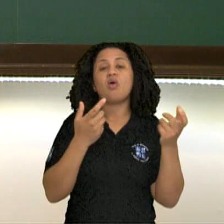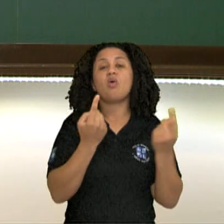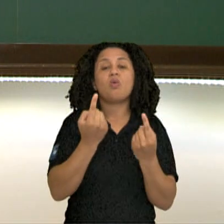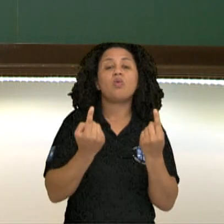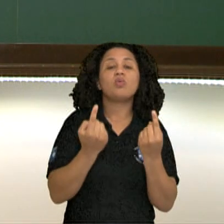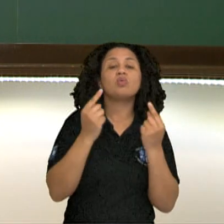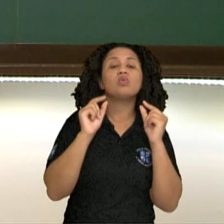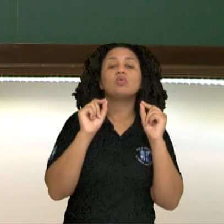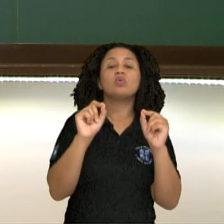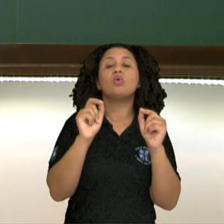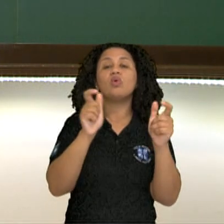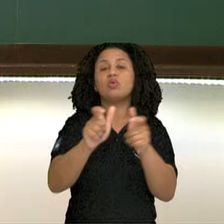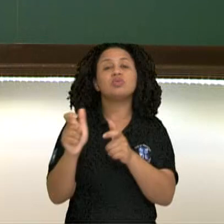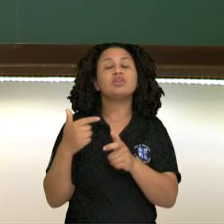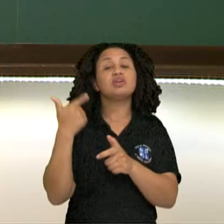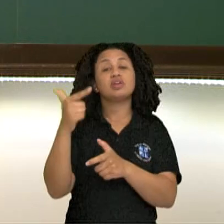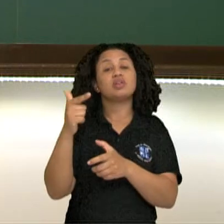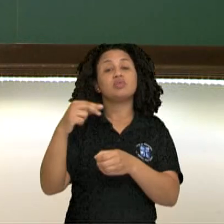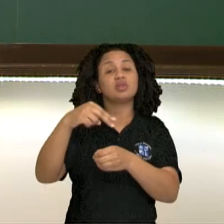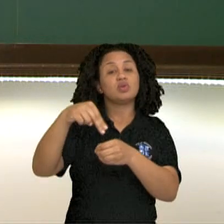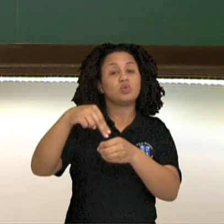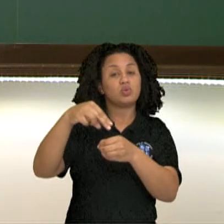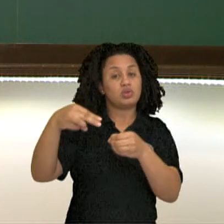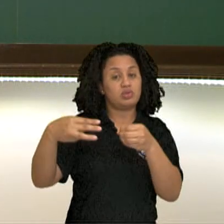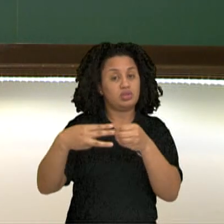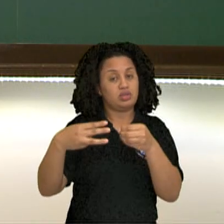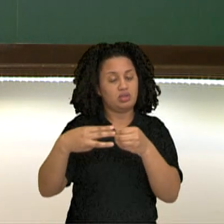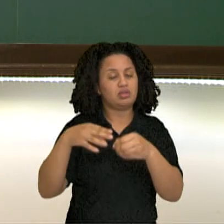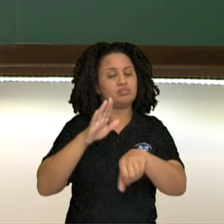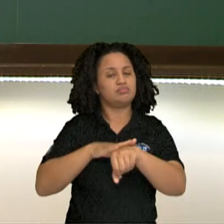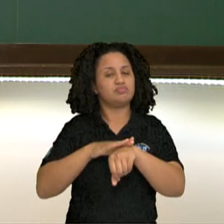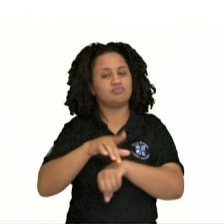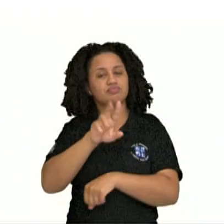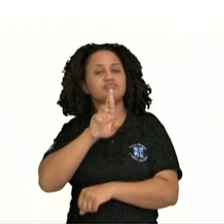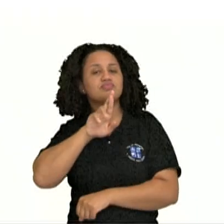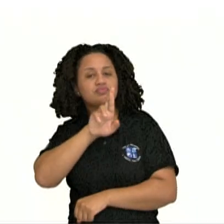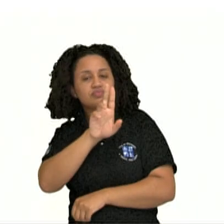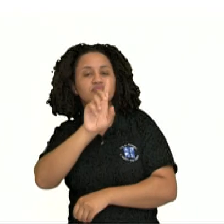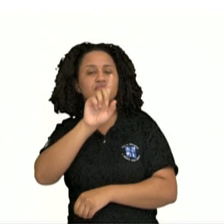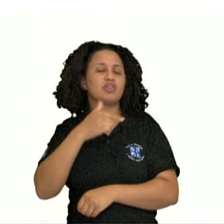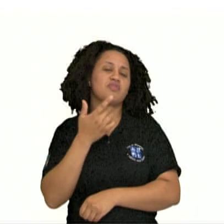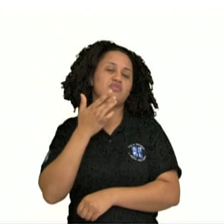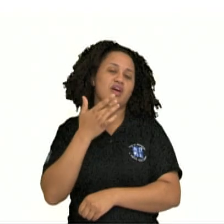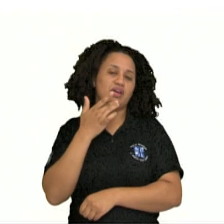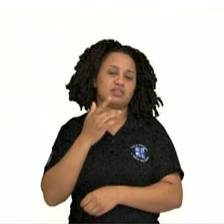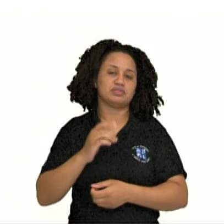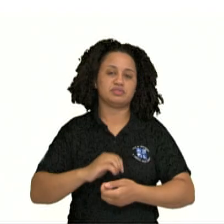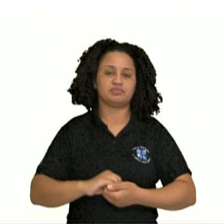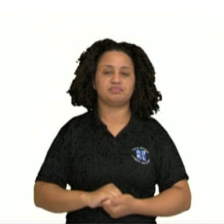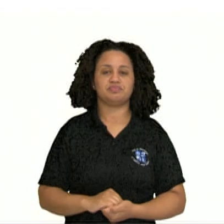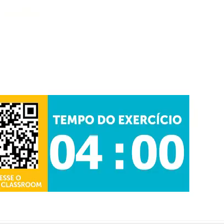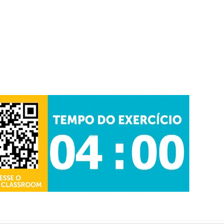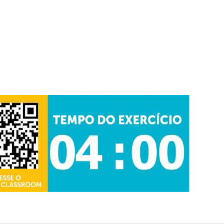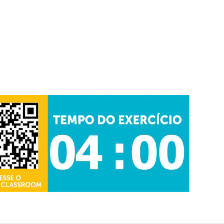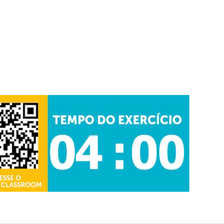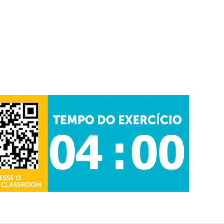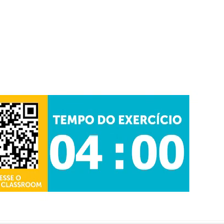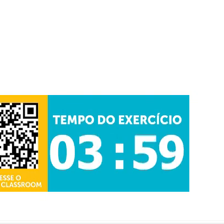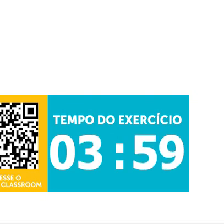quais organismos não existe um núcleo celular então dá um tempinho para vocês responderem a essa é bem tranquilo ó